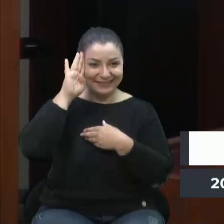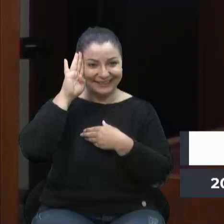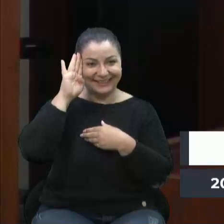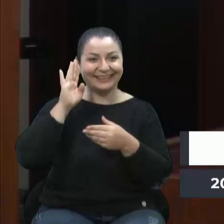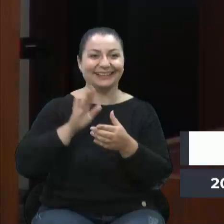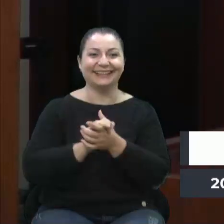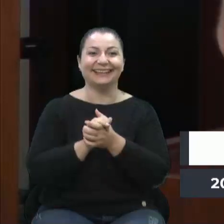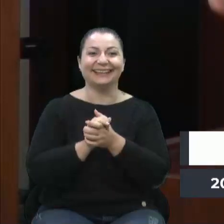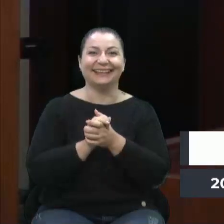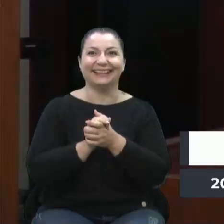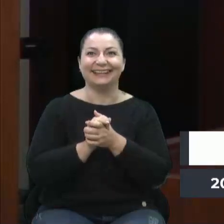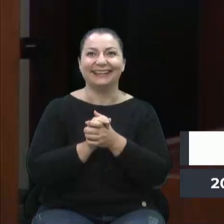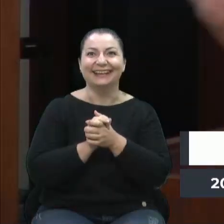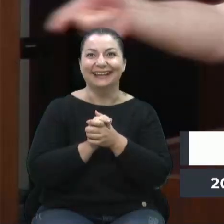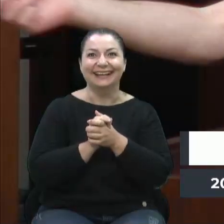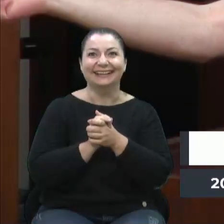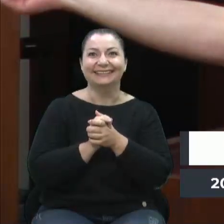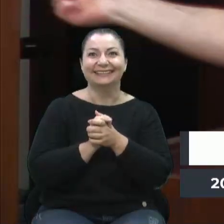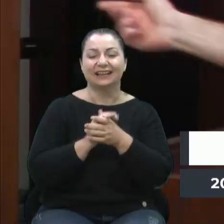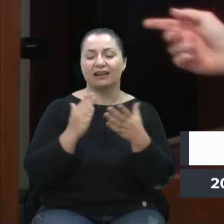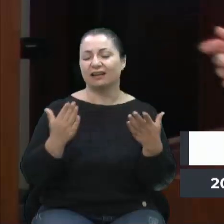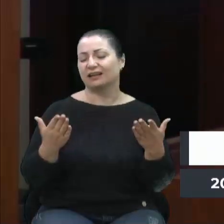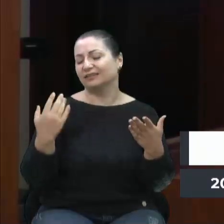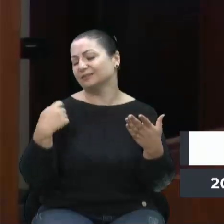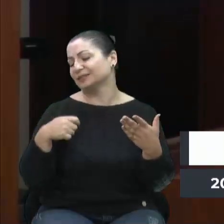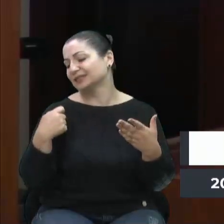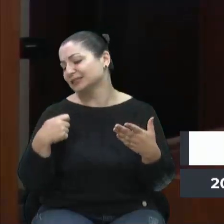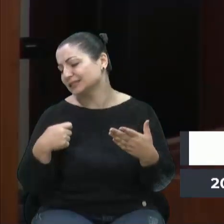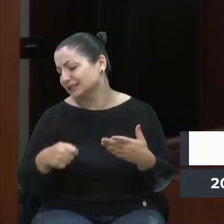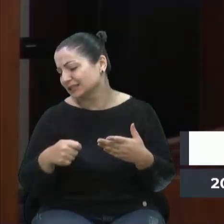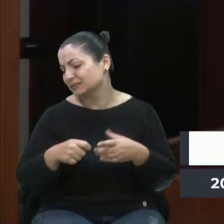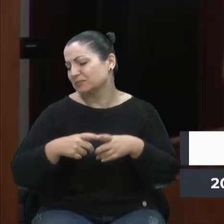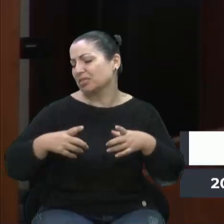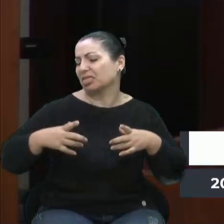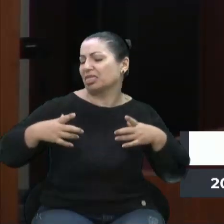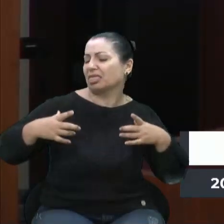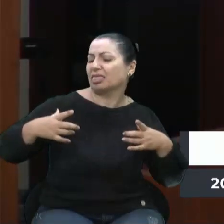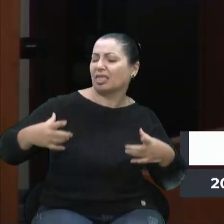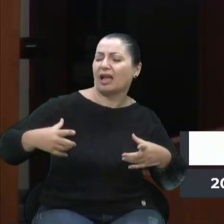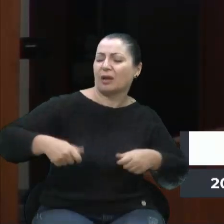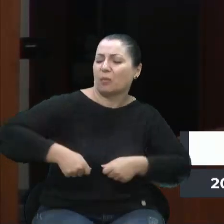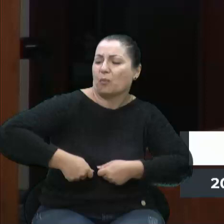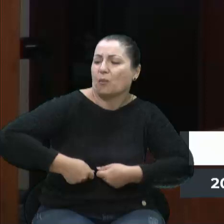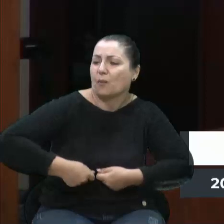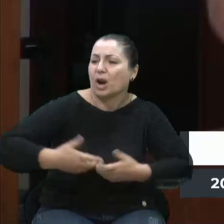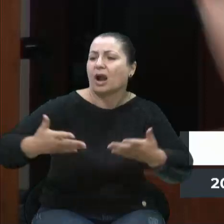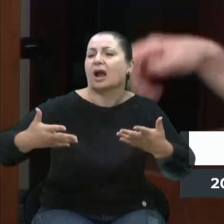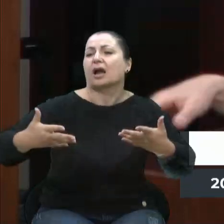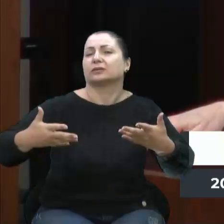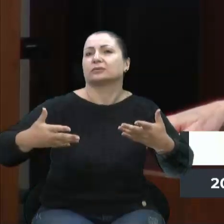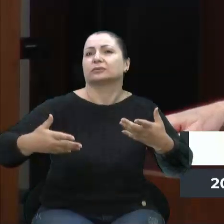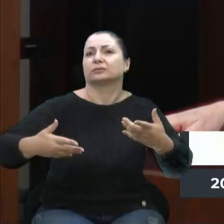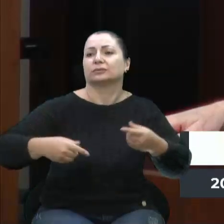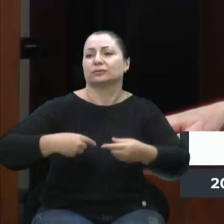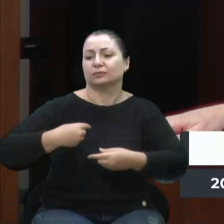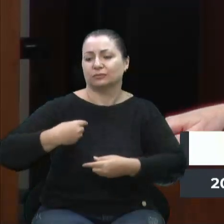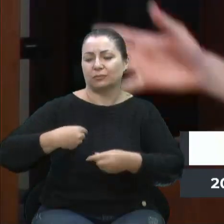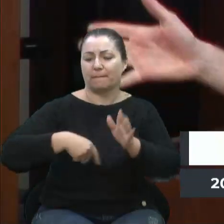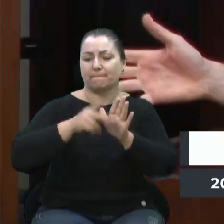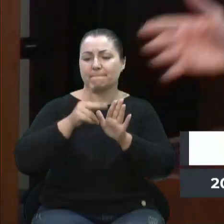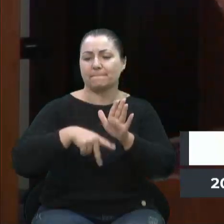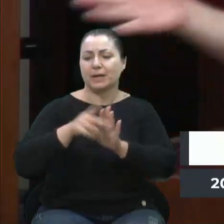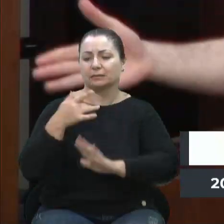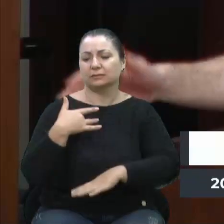com saúde, porque gasto em saúde não é gasto em investimento. Maravilha! Acho que toda a população queria ter plano de saúde.